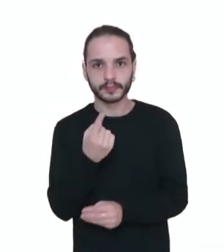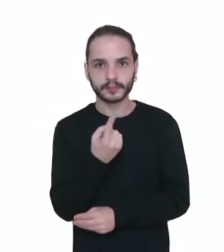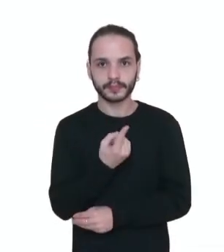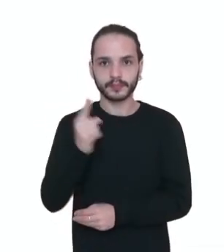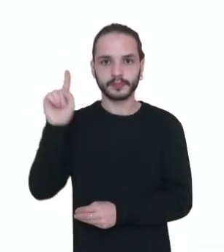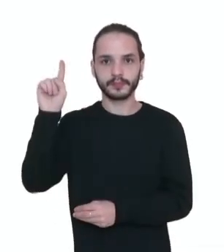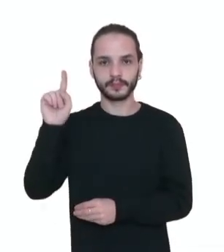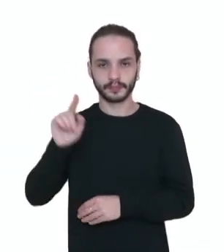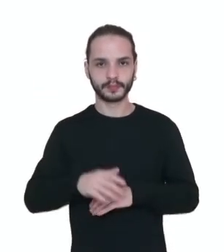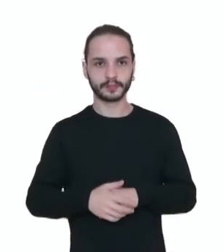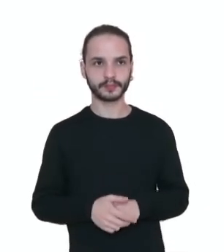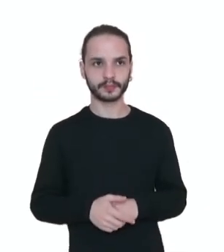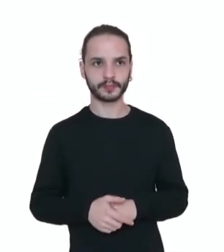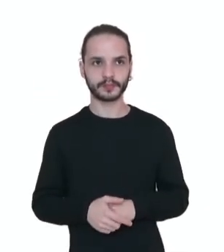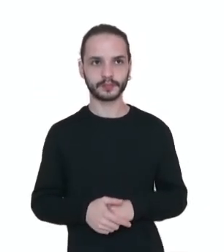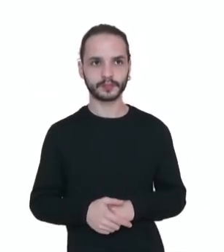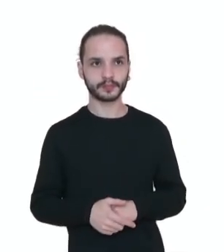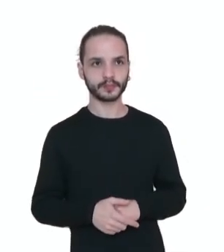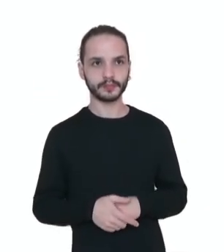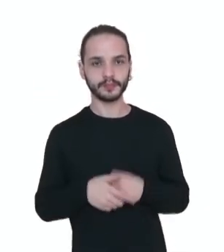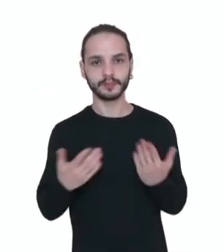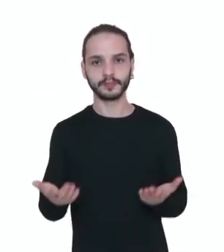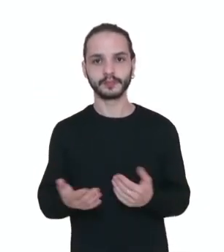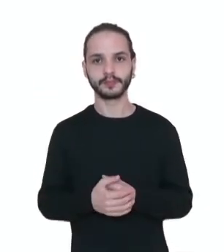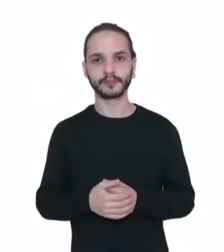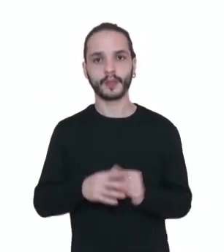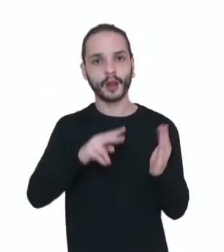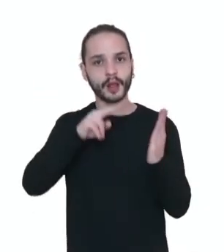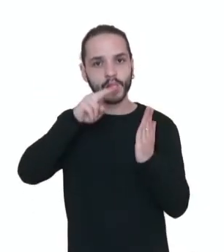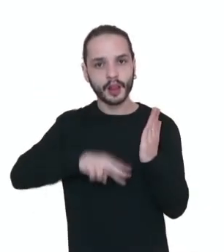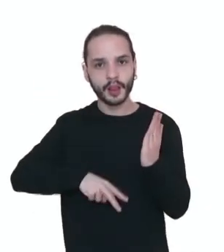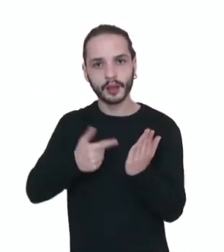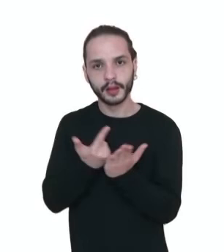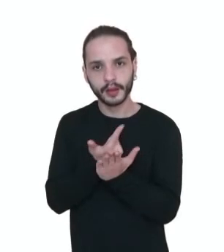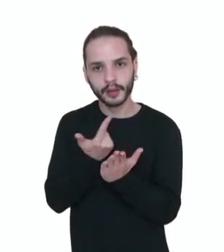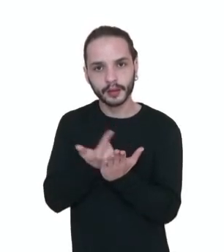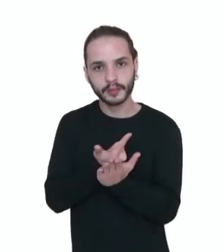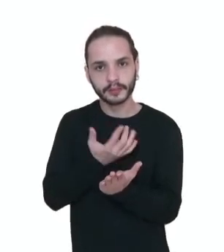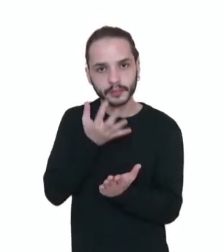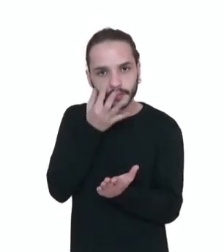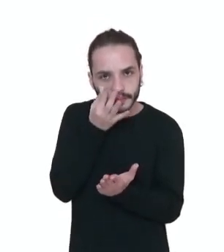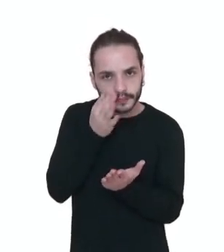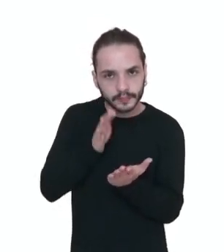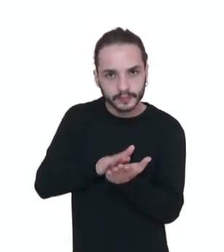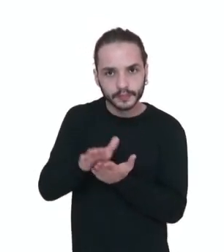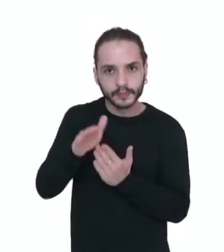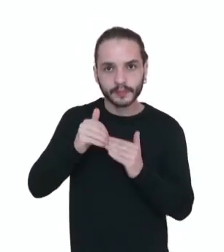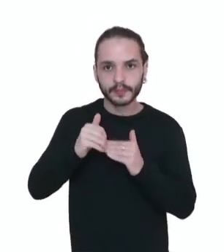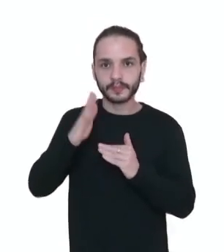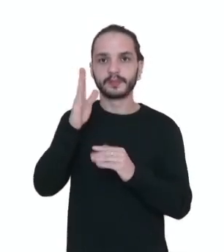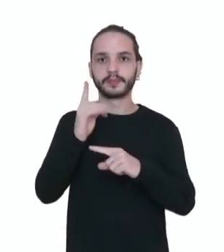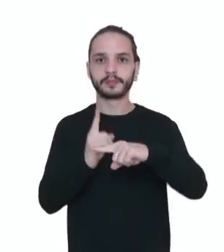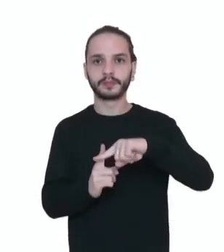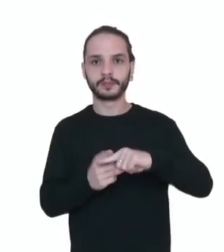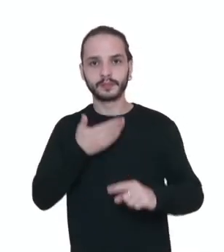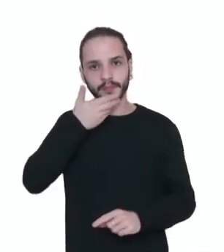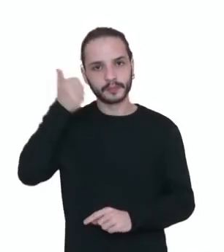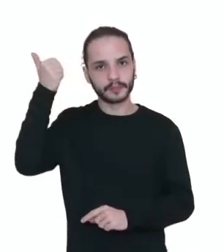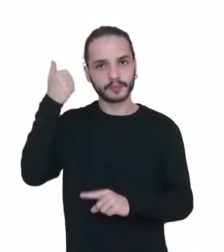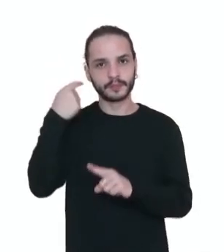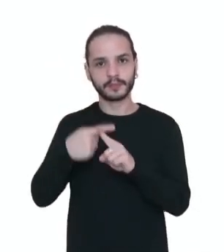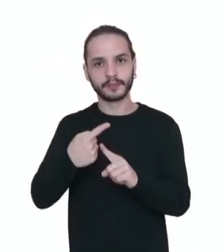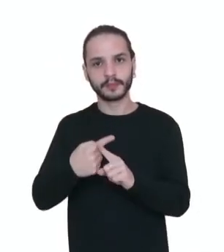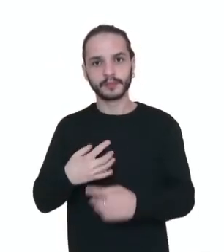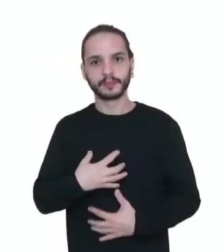júri simulado, certo? Então vejam, ler livro impresso é realmente mais vantajoso, pois a sensação de leitura